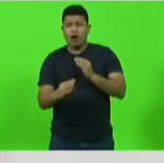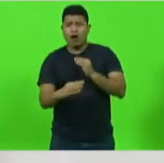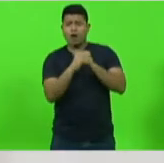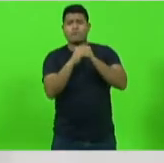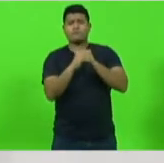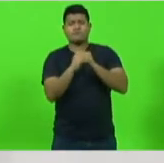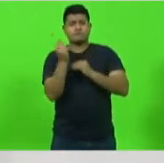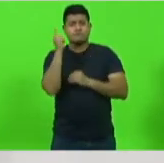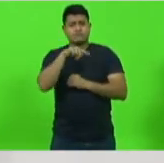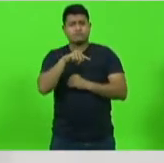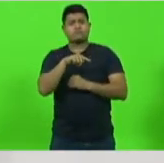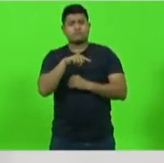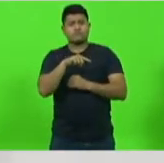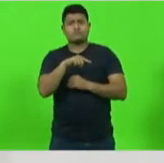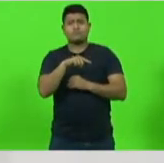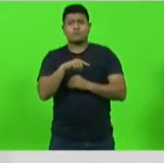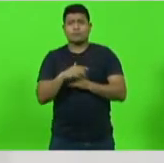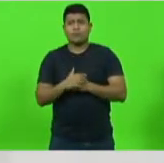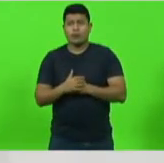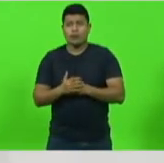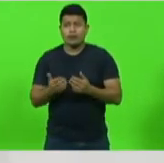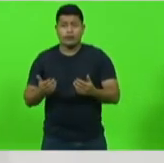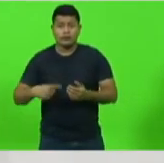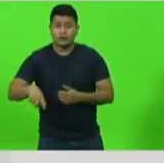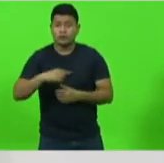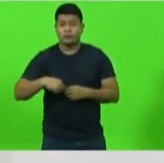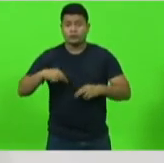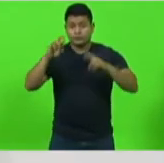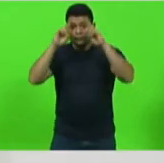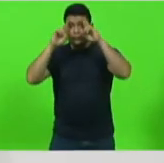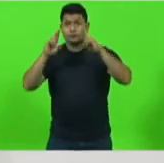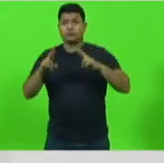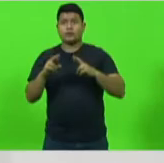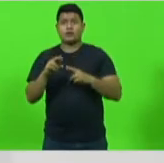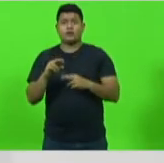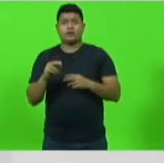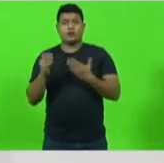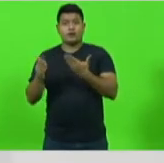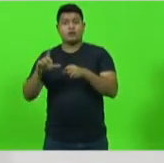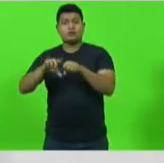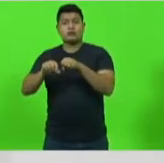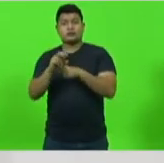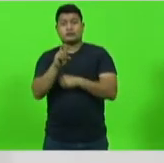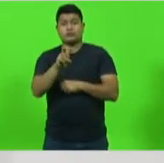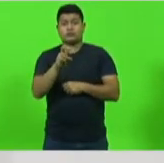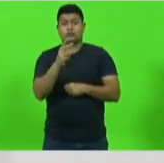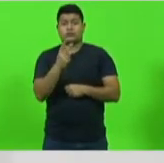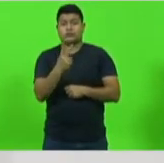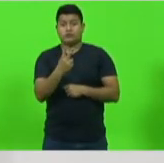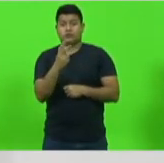Um bom reajuste. E a gente respeita a 254, onde todos,